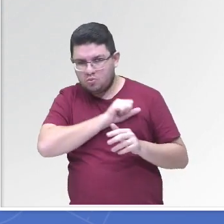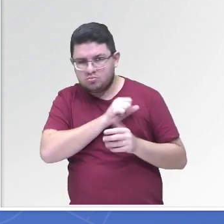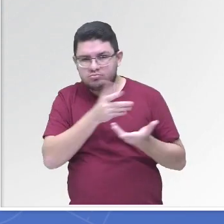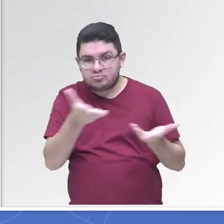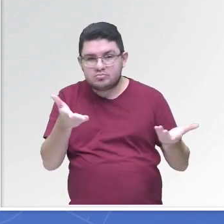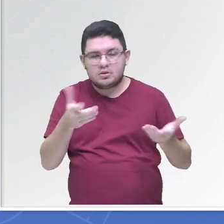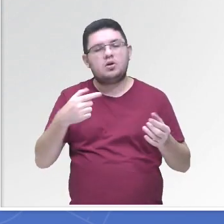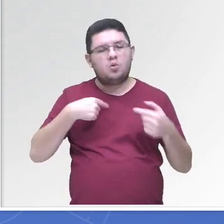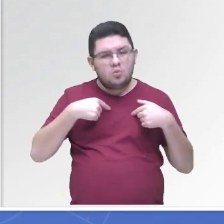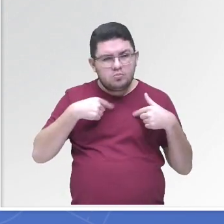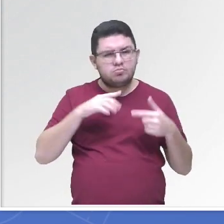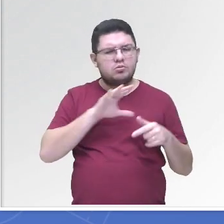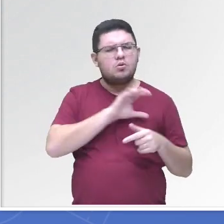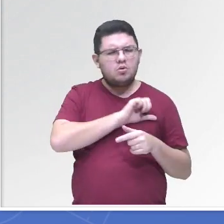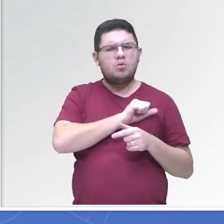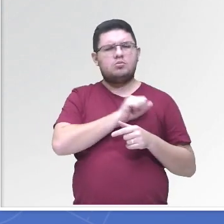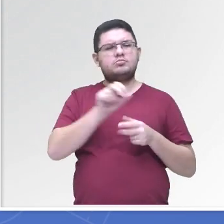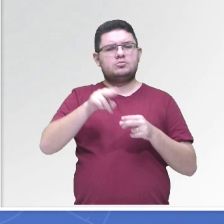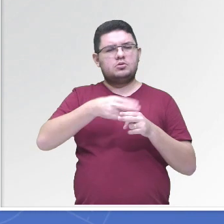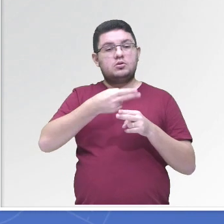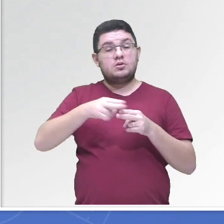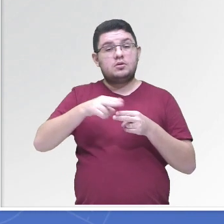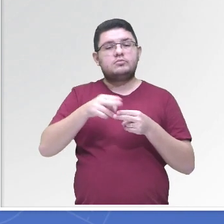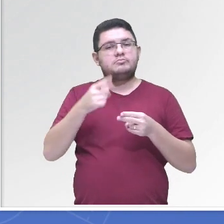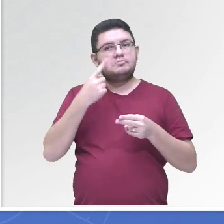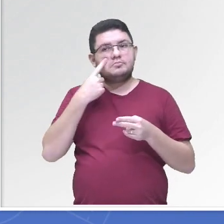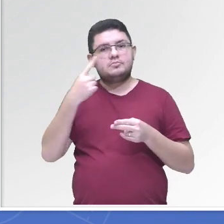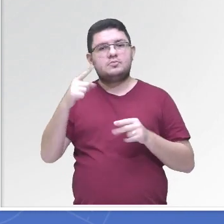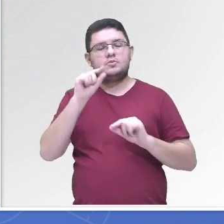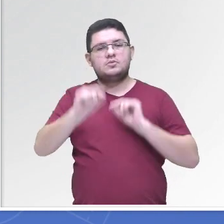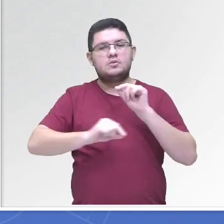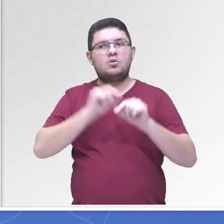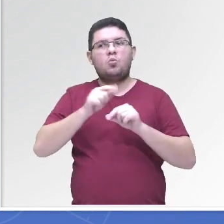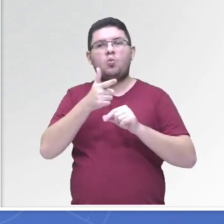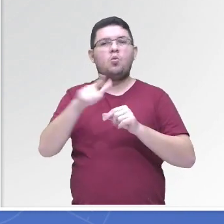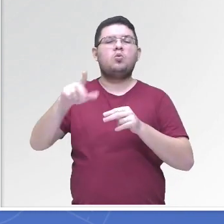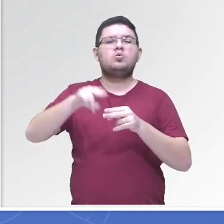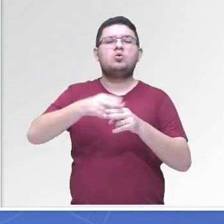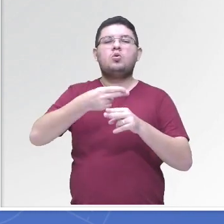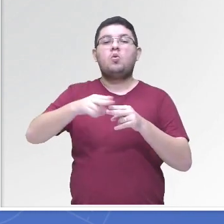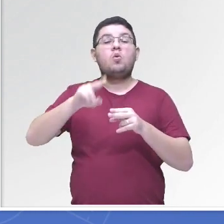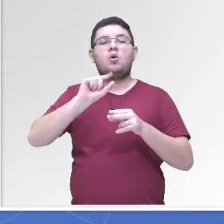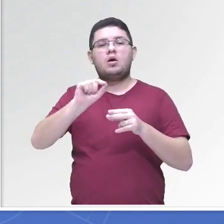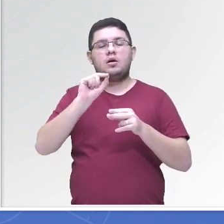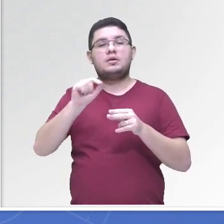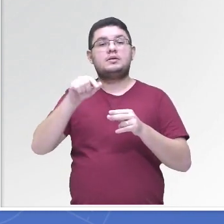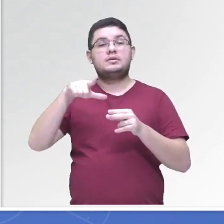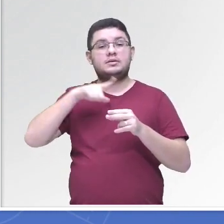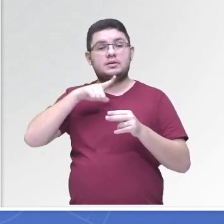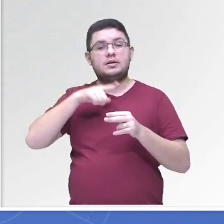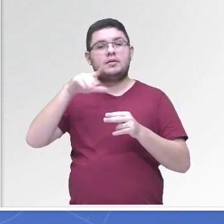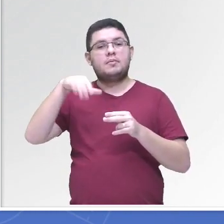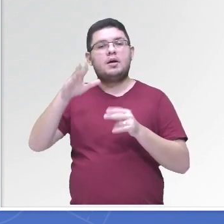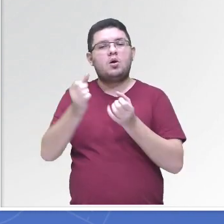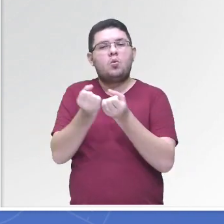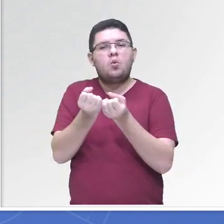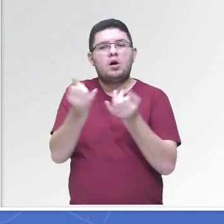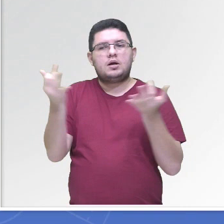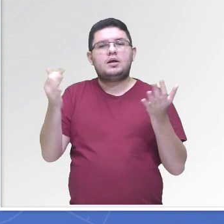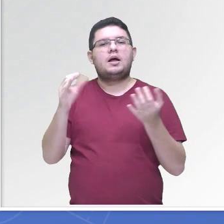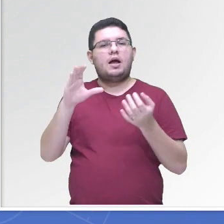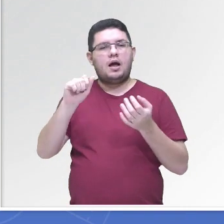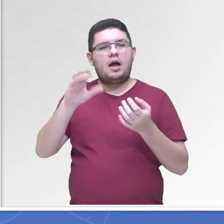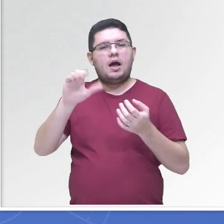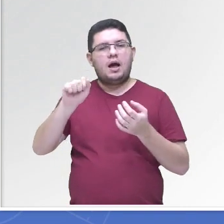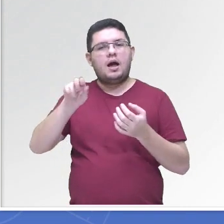hein? Eu, particularmente, adoro. Tô tentando substituir aqueles com com uma concentração maior de cacau, né? Mas é